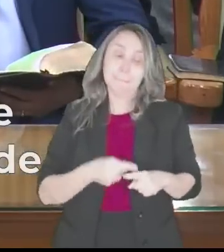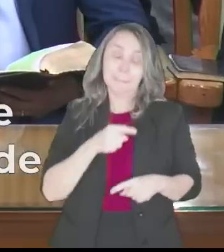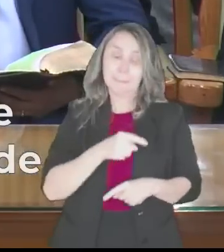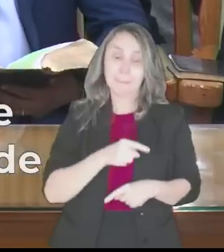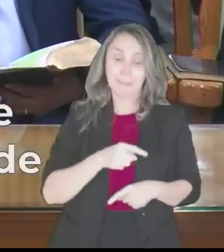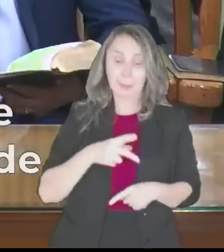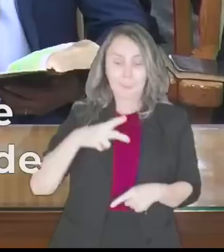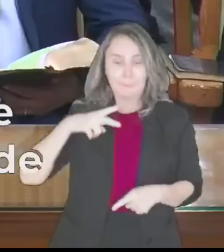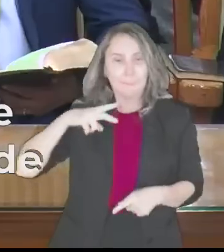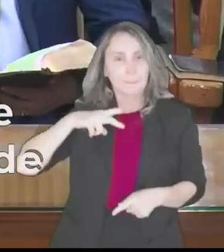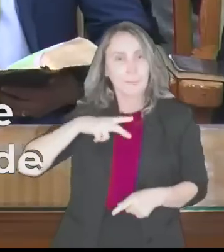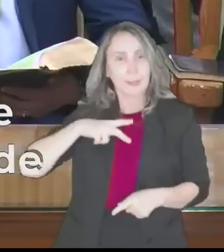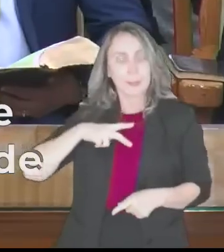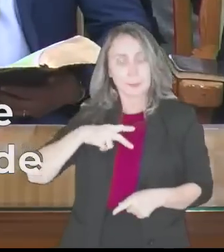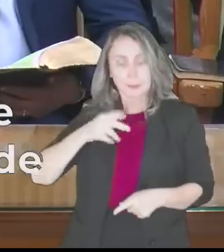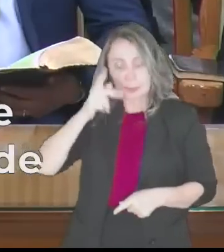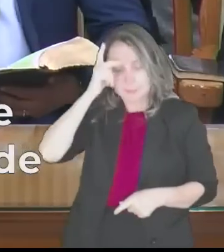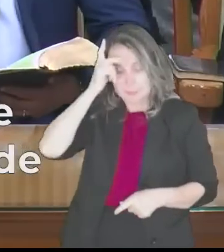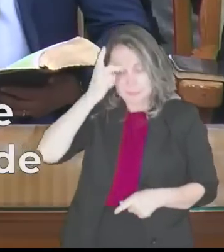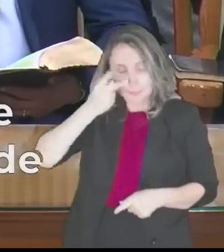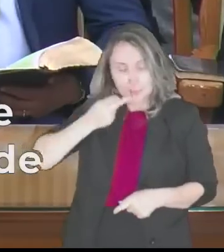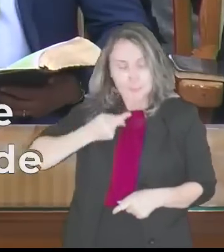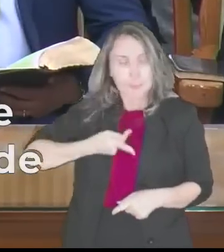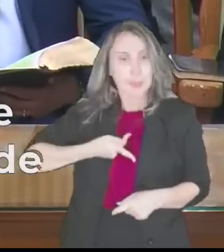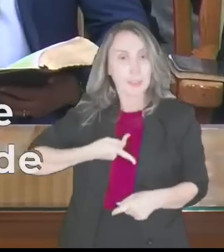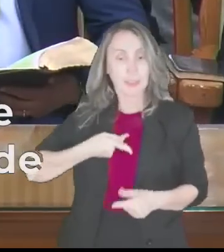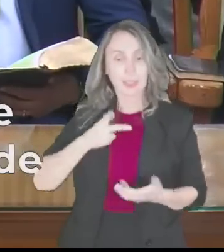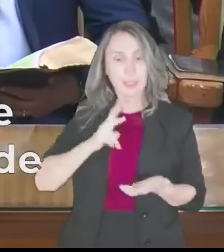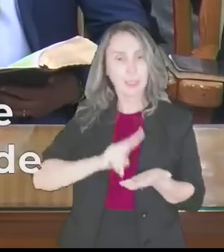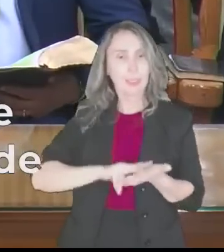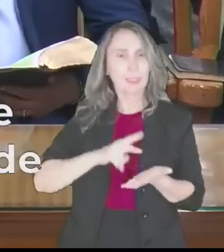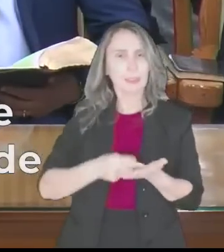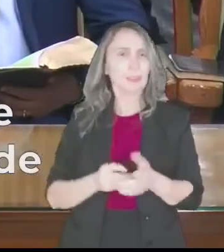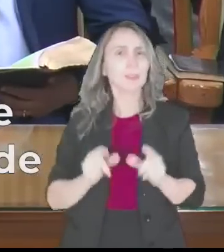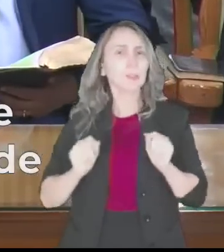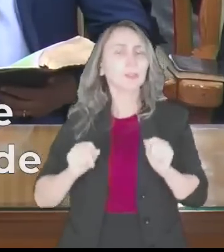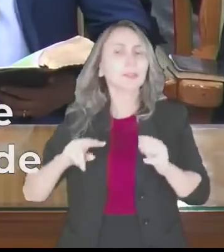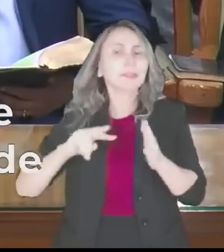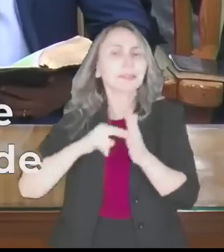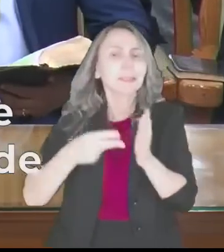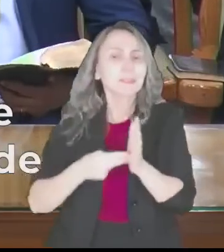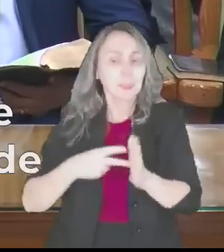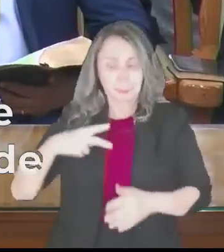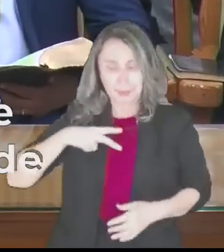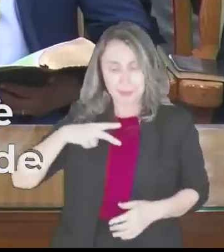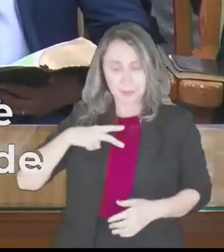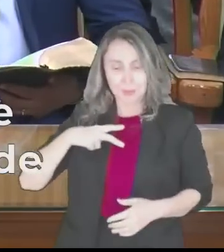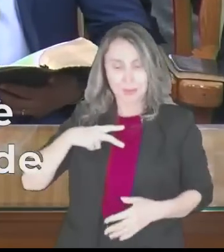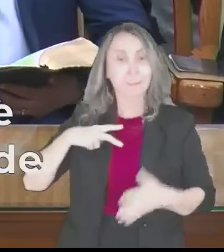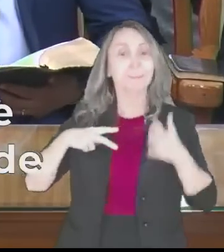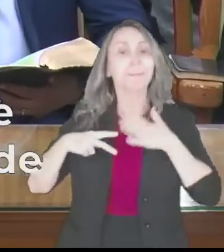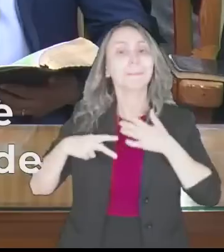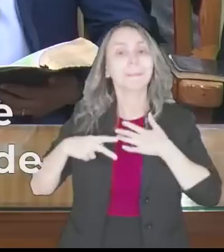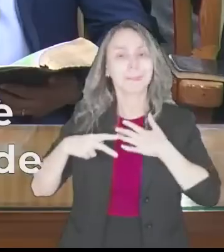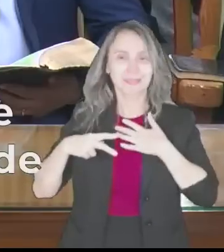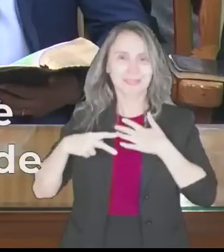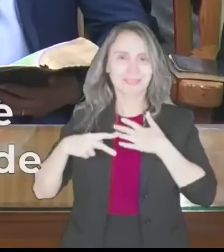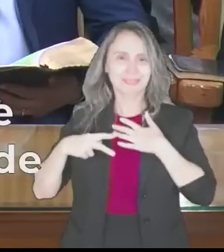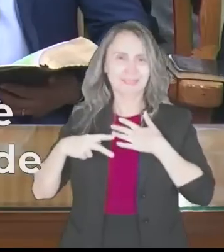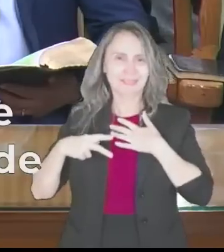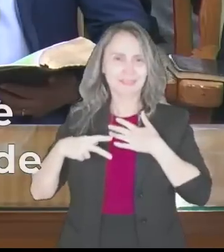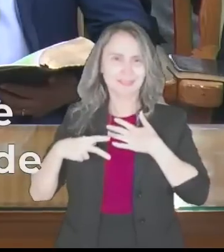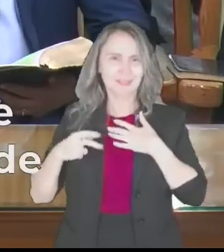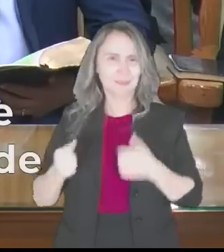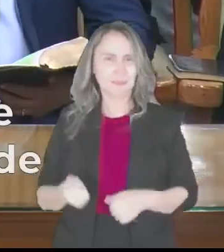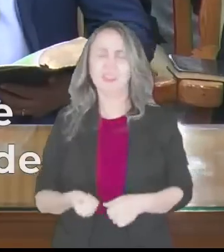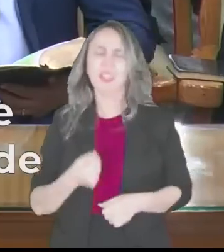irmão? O que é uma coisa particular? Uma coisa particular? É minha. É minha. Eu não